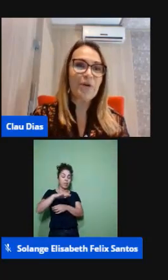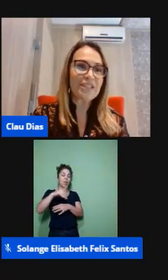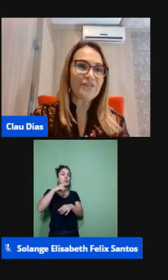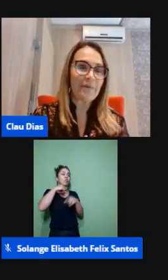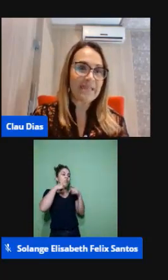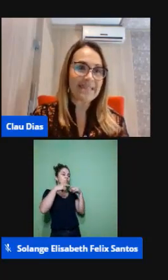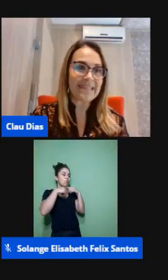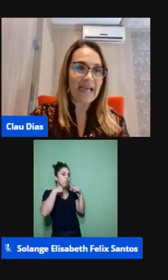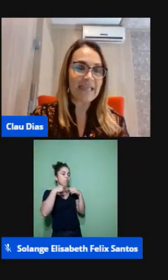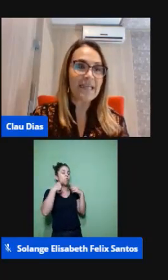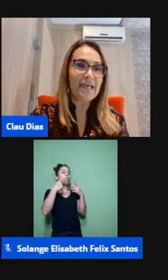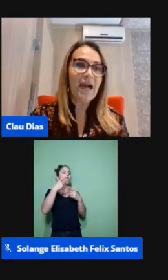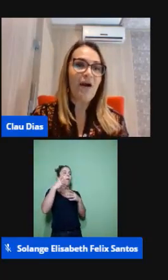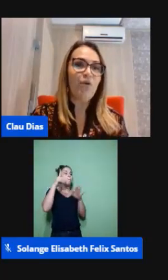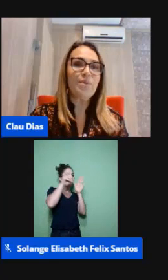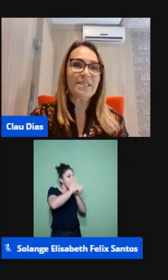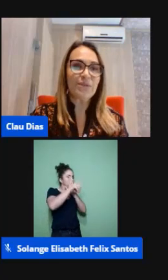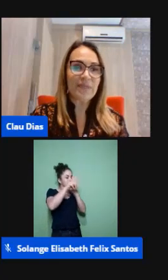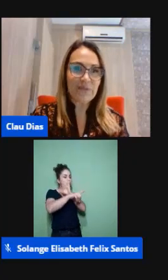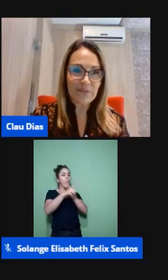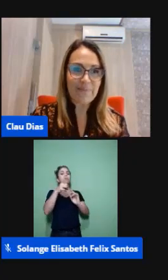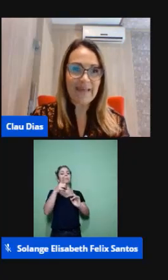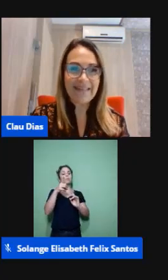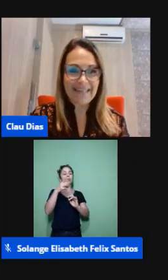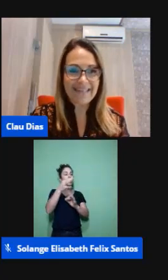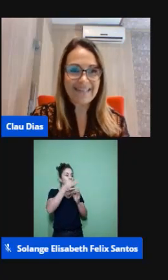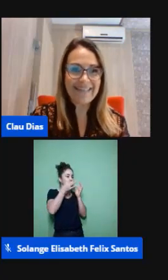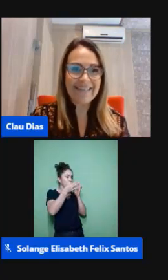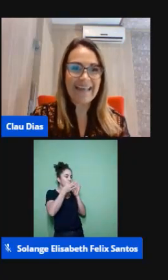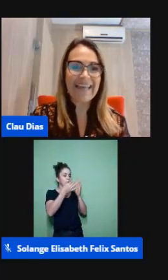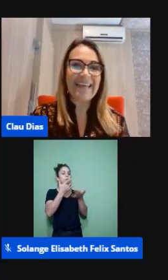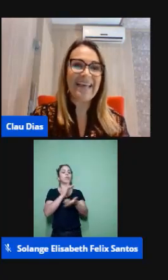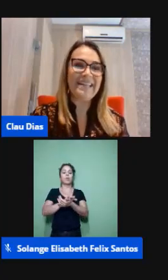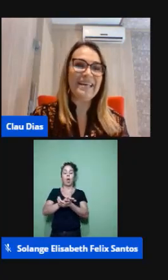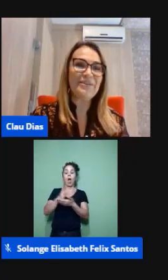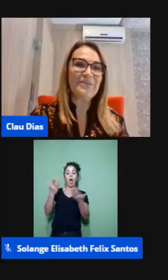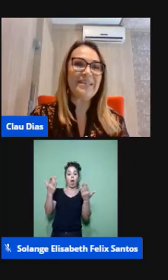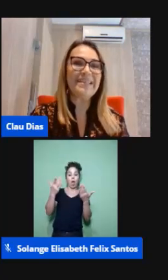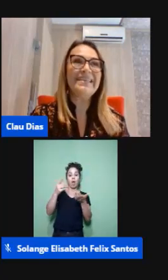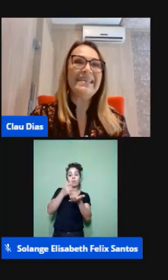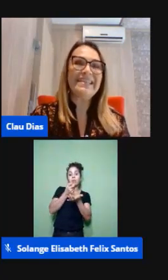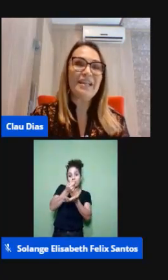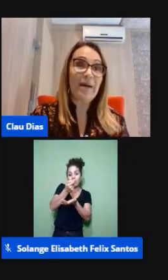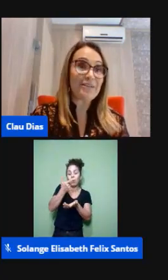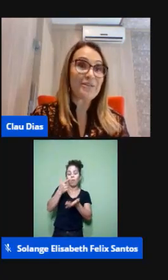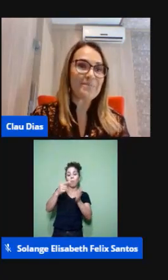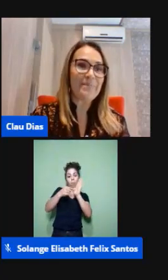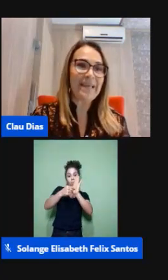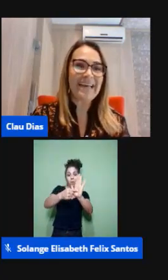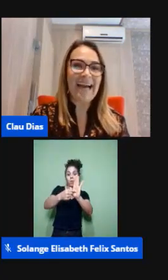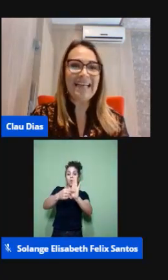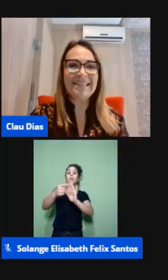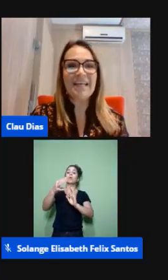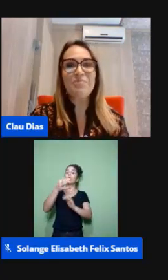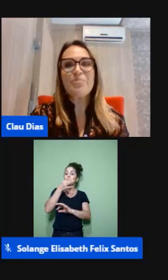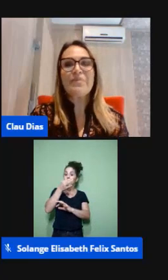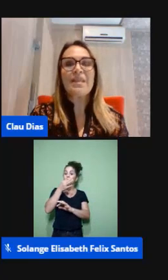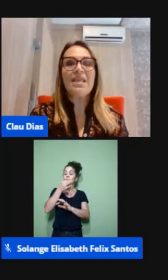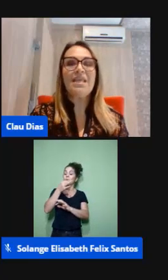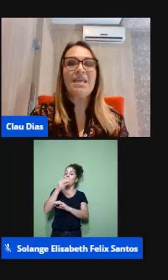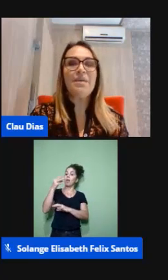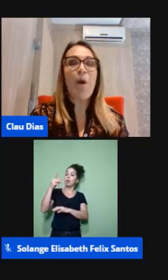Daqui a pouco a gente vai apresentar aqui algumas situações bem interessantes, né? Que renderam em trabalhos bem legais,